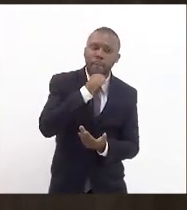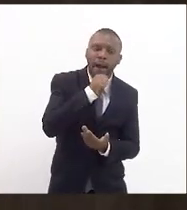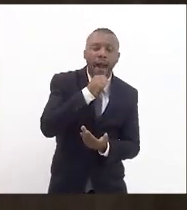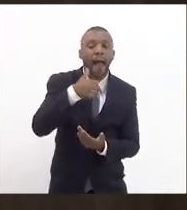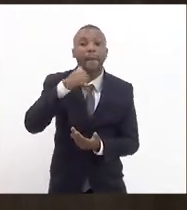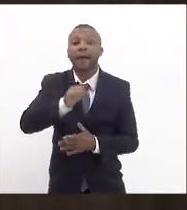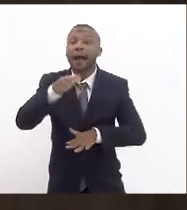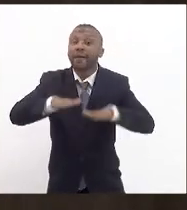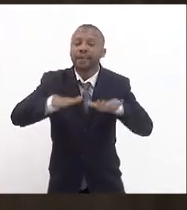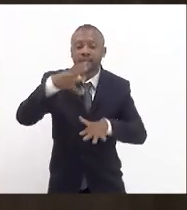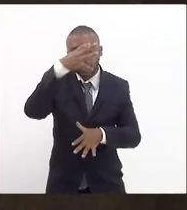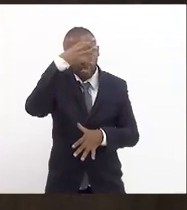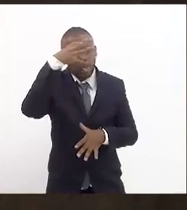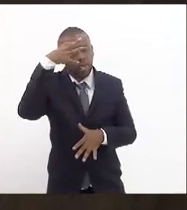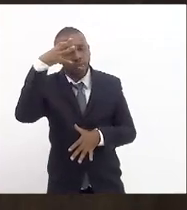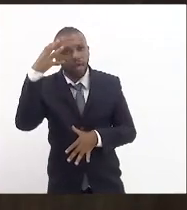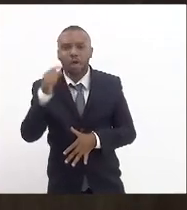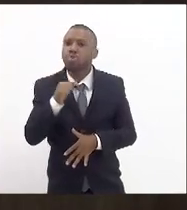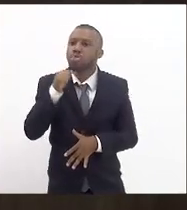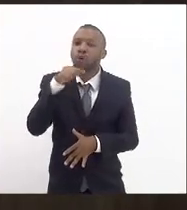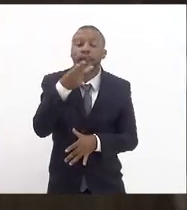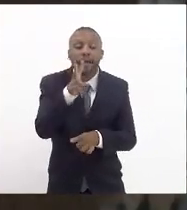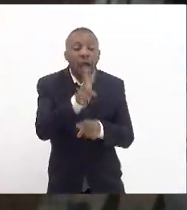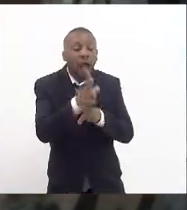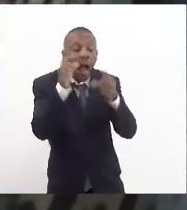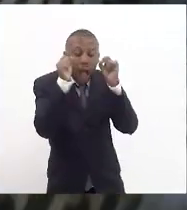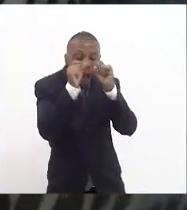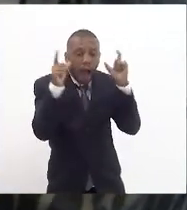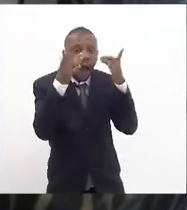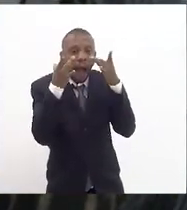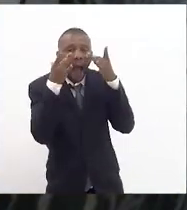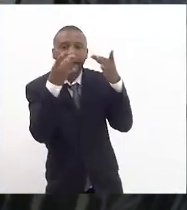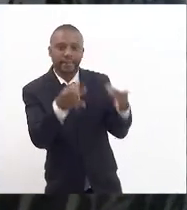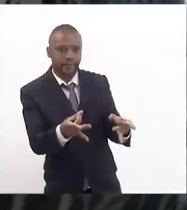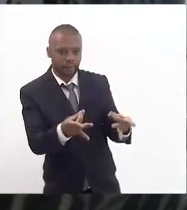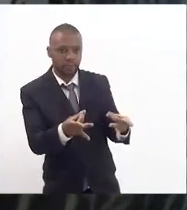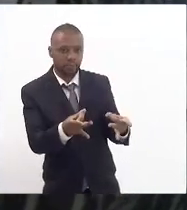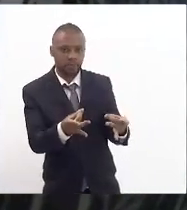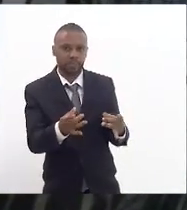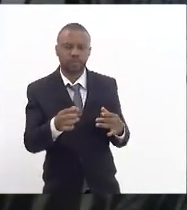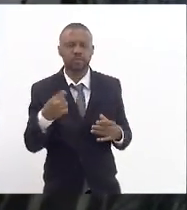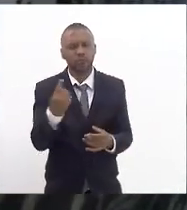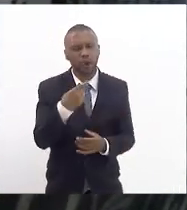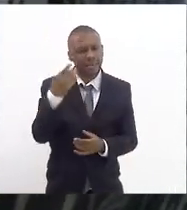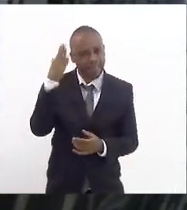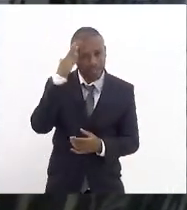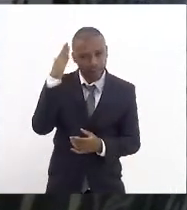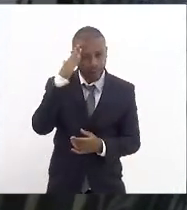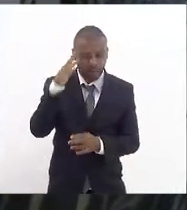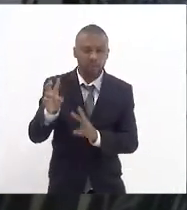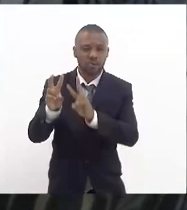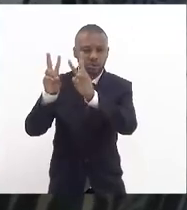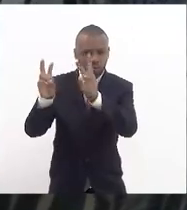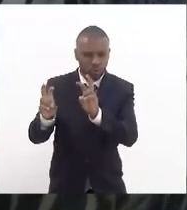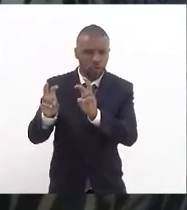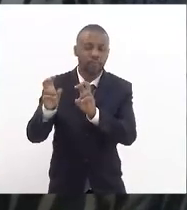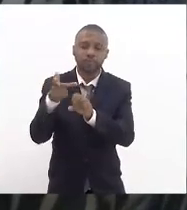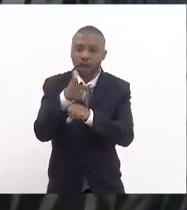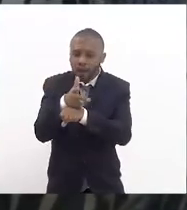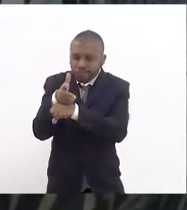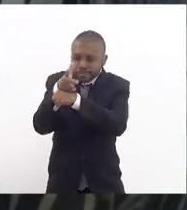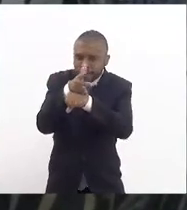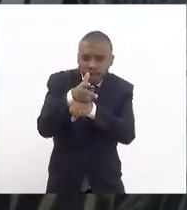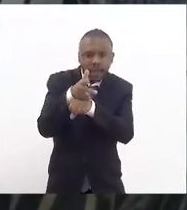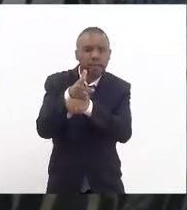dia, não conseguem ficar ali atento. E nós tomamos conhecimento, a imprensa